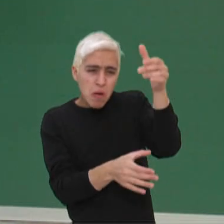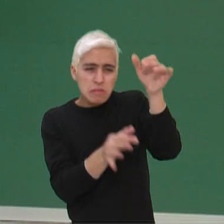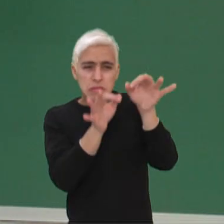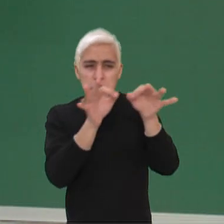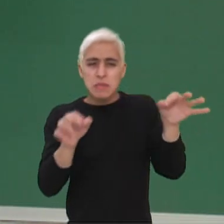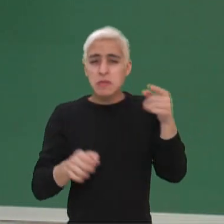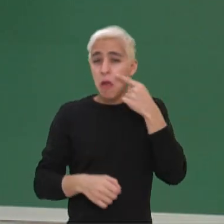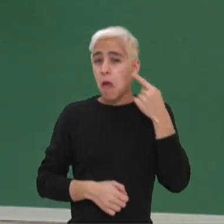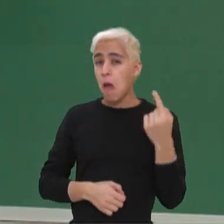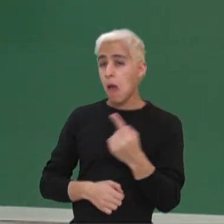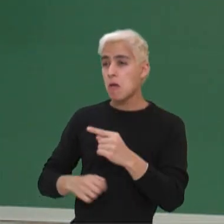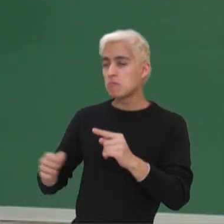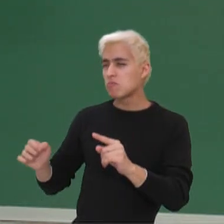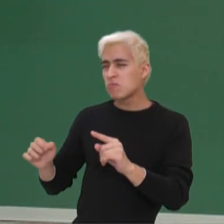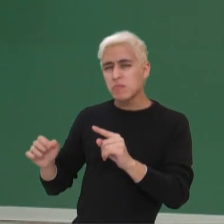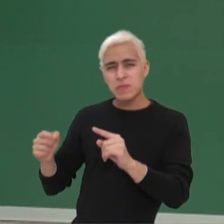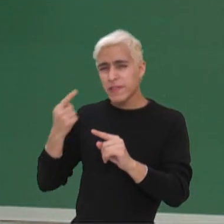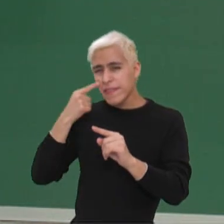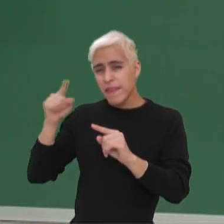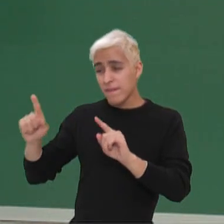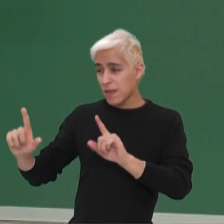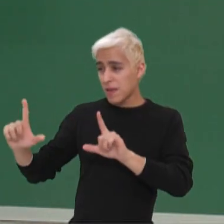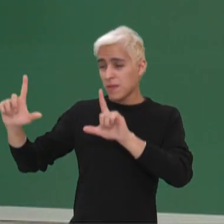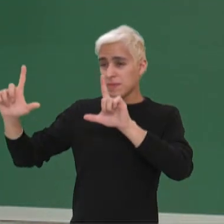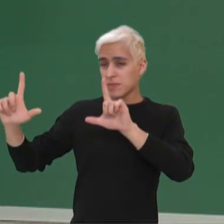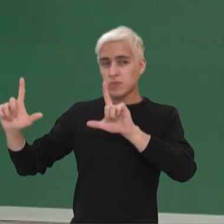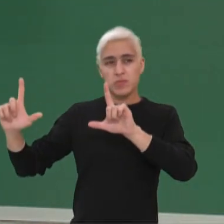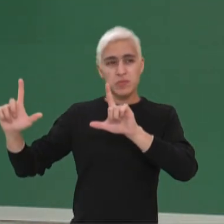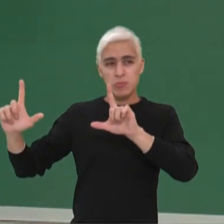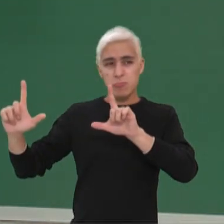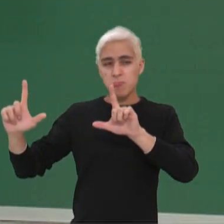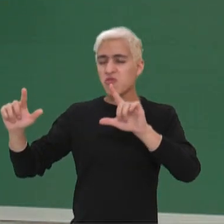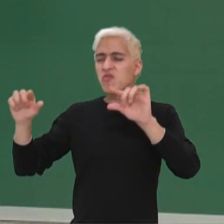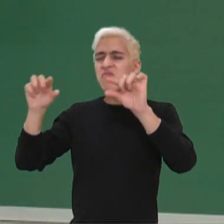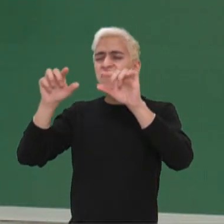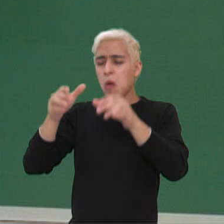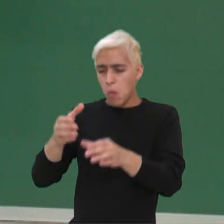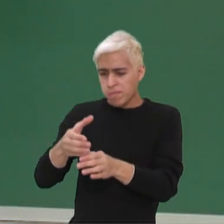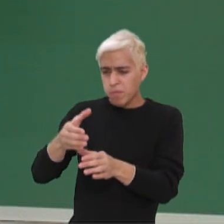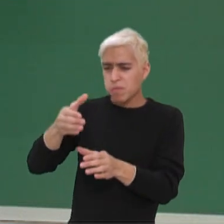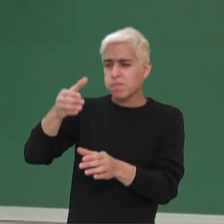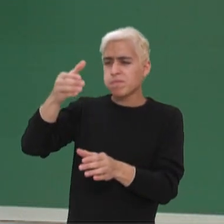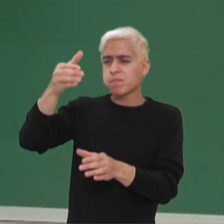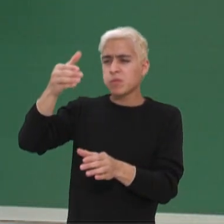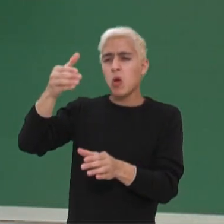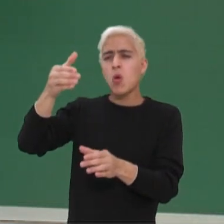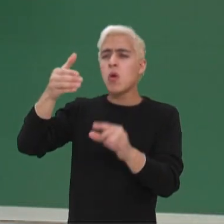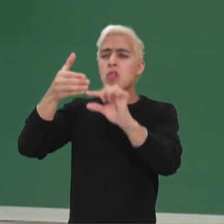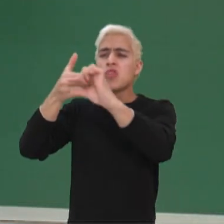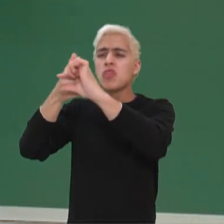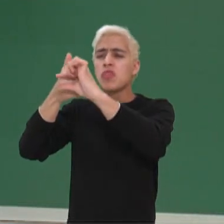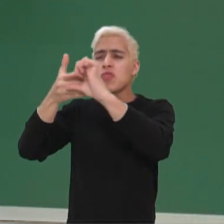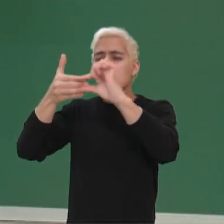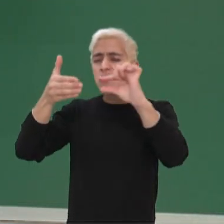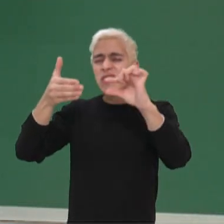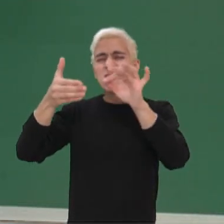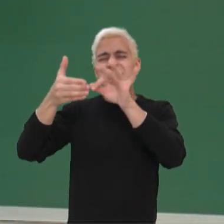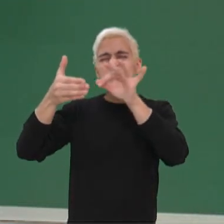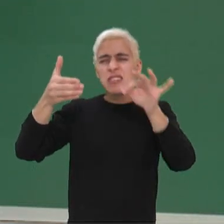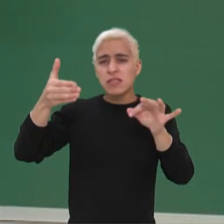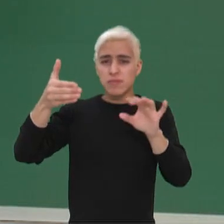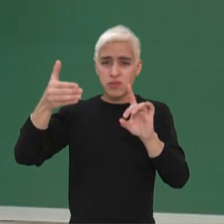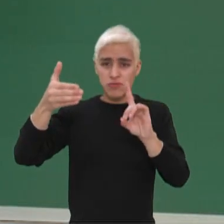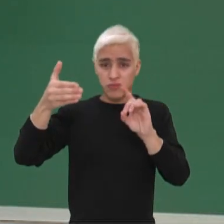voltar aqui só para vocês verem. Olha em cima da coluna para vocês repararem como é simples. Então, a simplicidade nós chamamos de